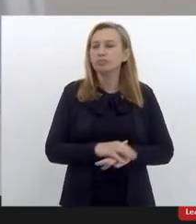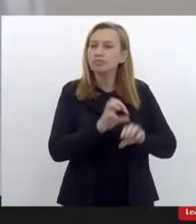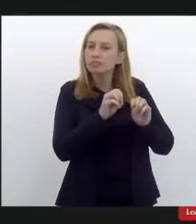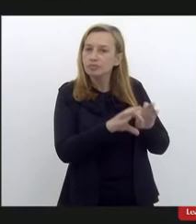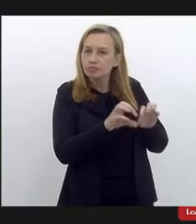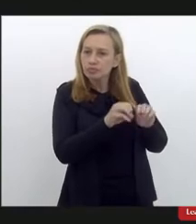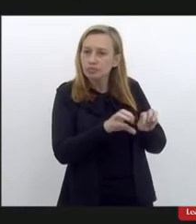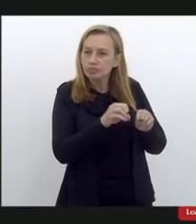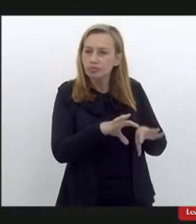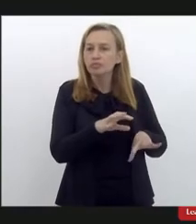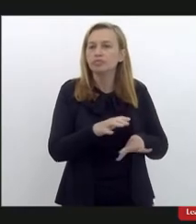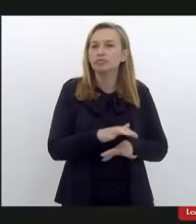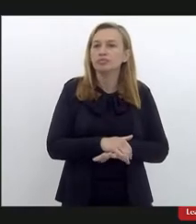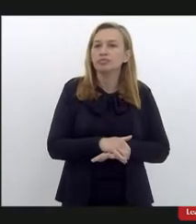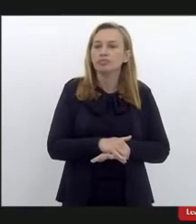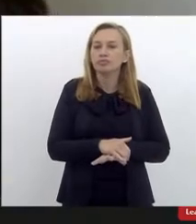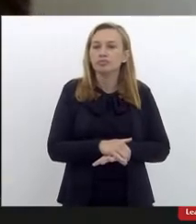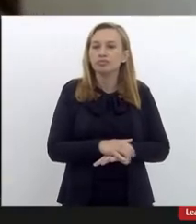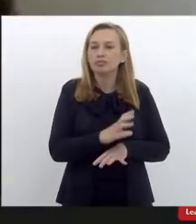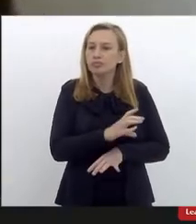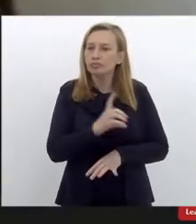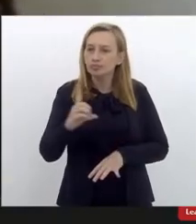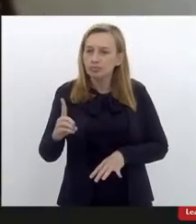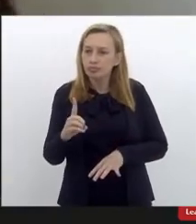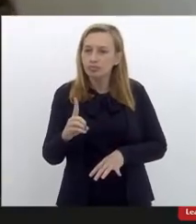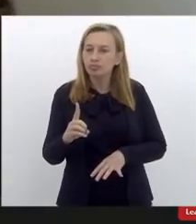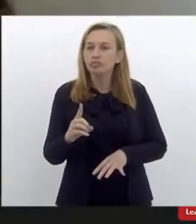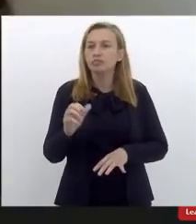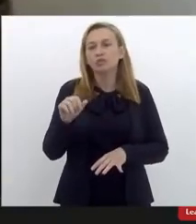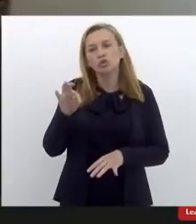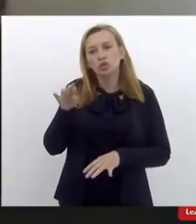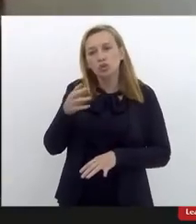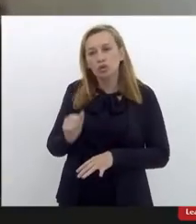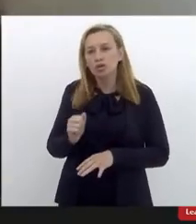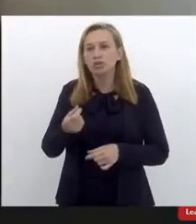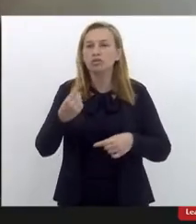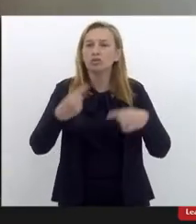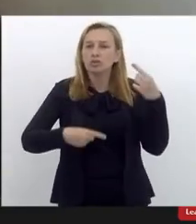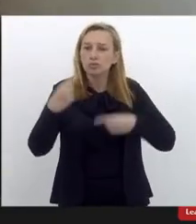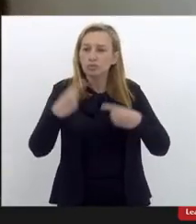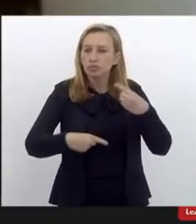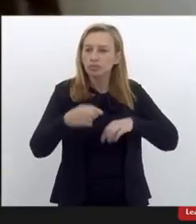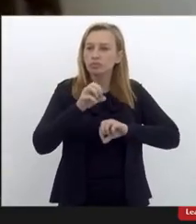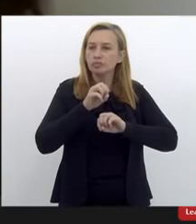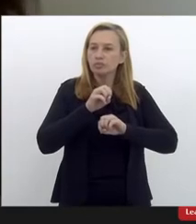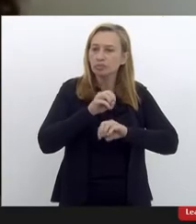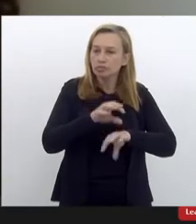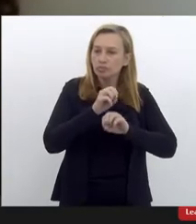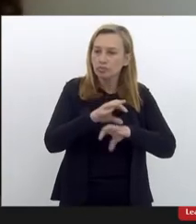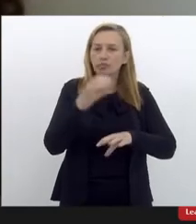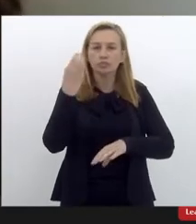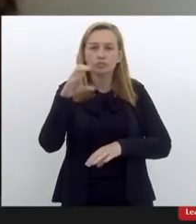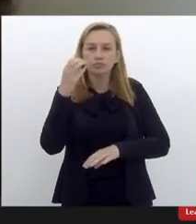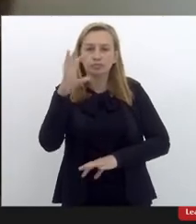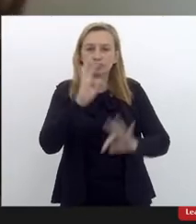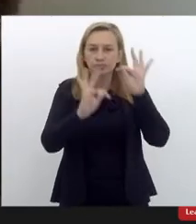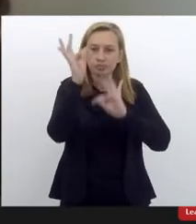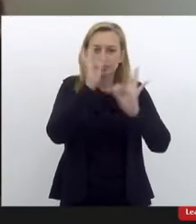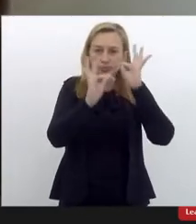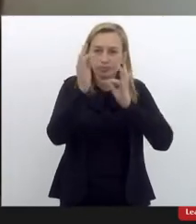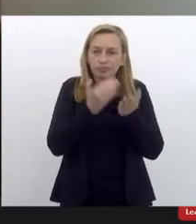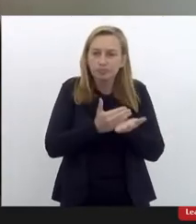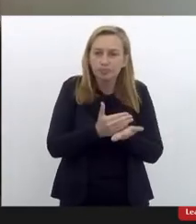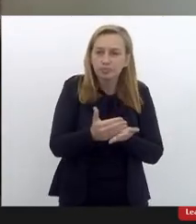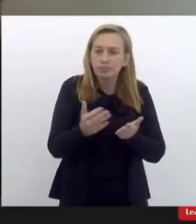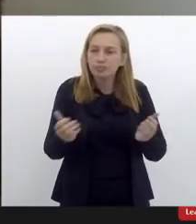né, como a gente chama a coordenadoria de auditoria de políticas em educação, cultura e ciência e tecnologia, eles começaram